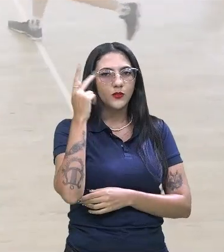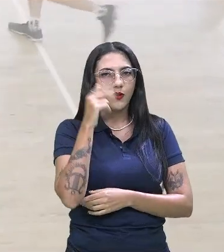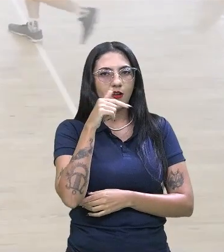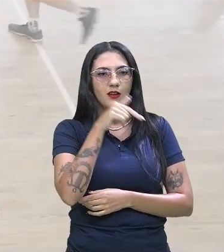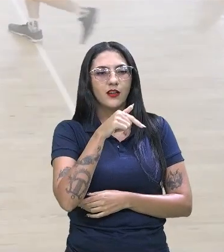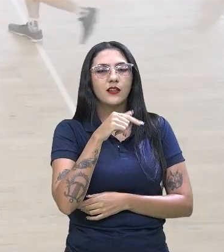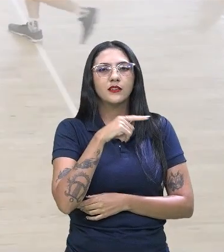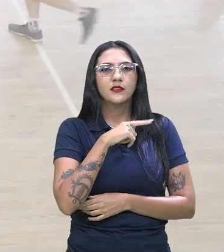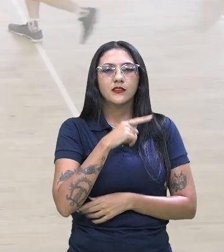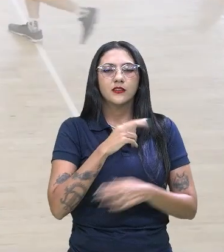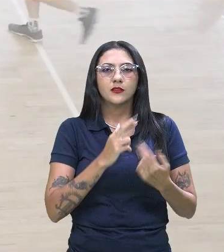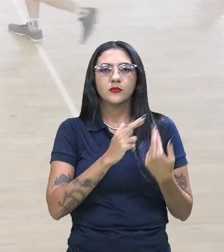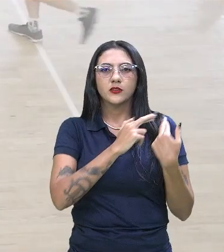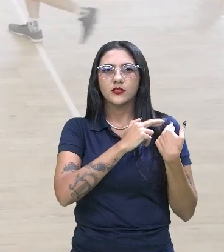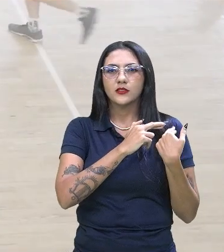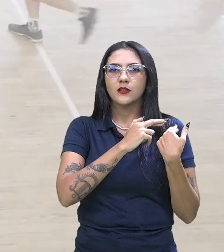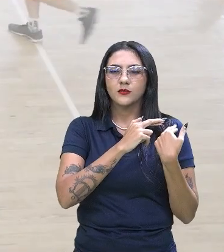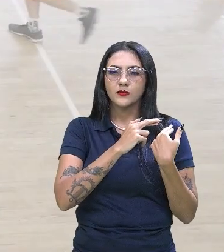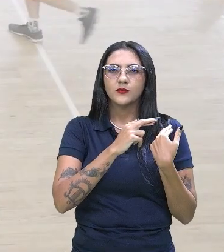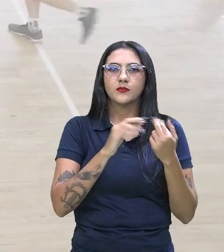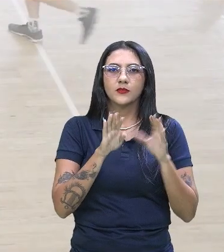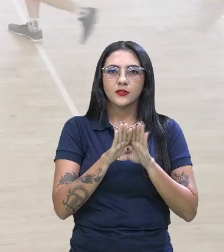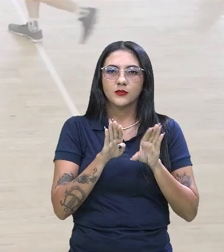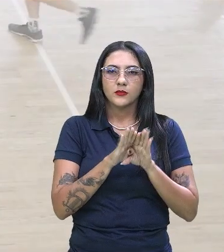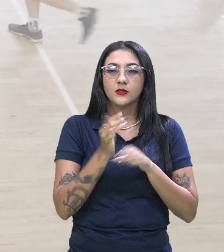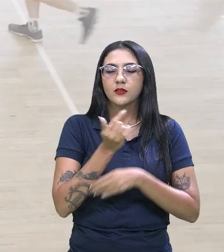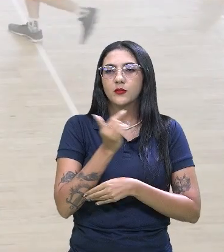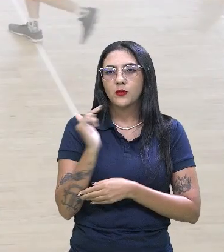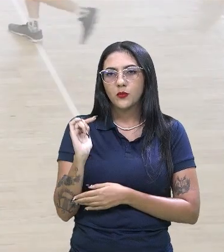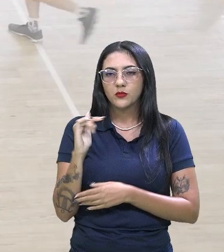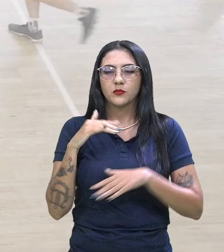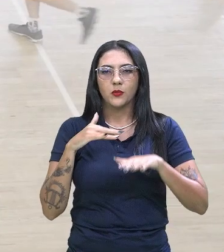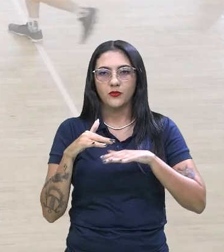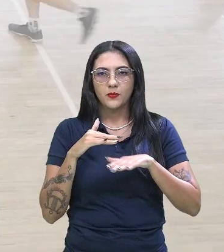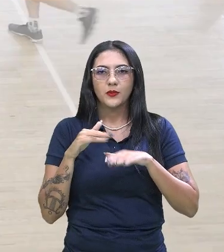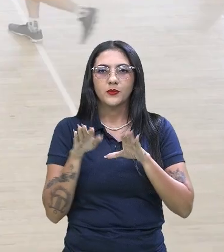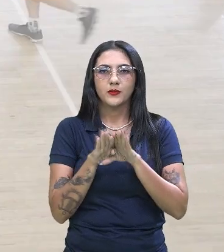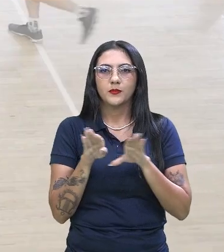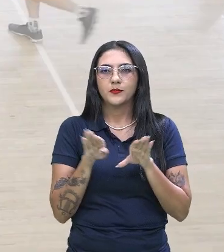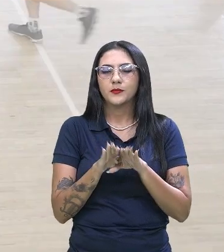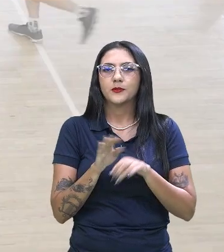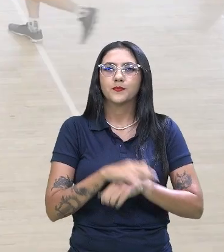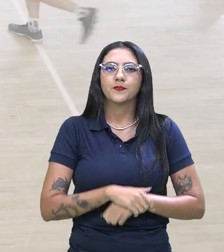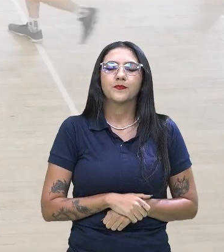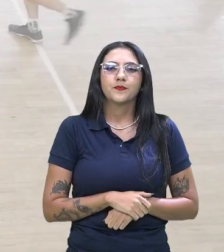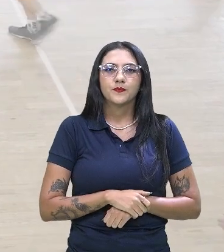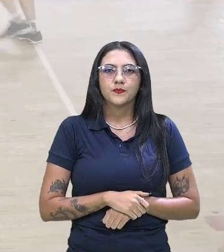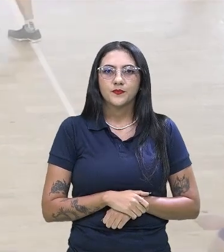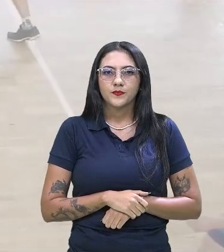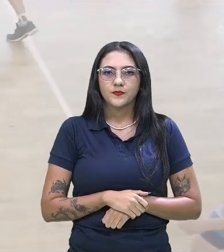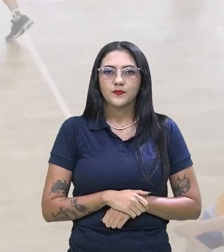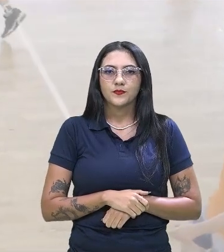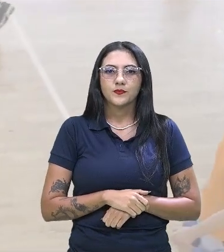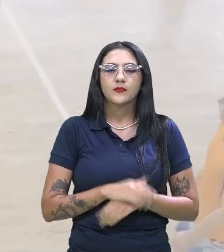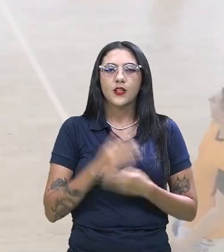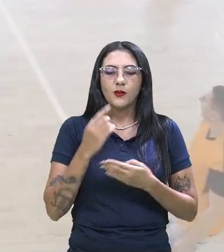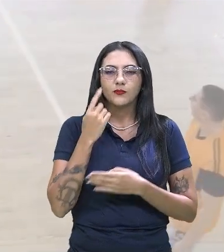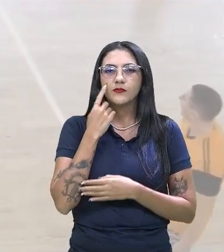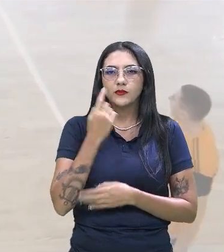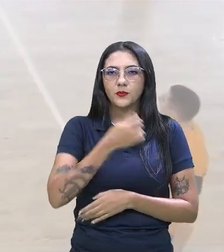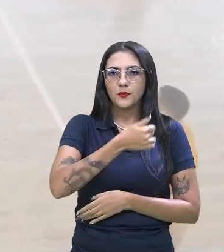que vai fazer o levantamento, que é o próximo fundamento do voleibol, né? Então, após o saque vem